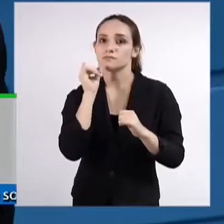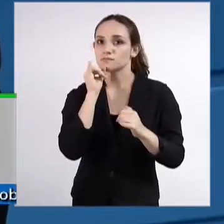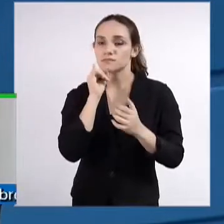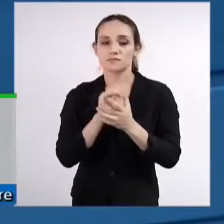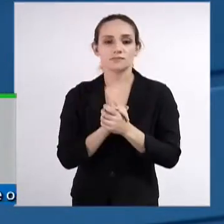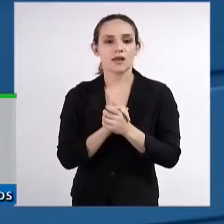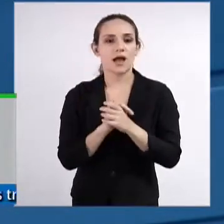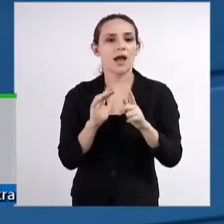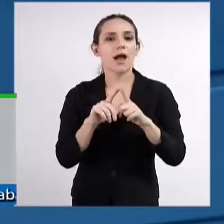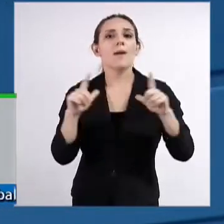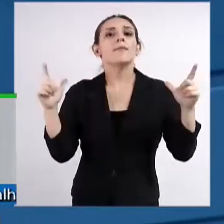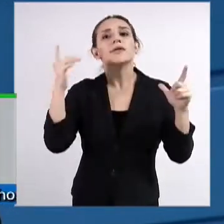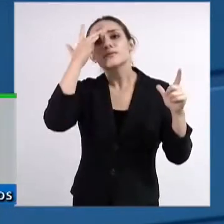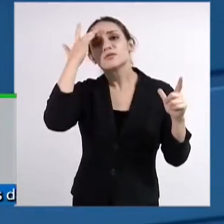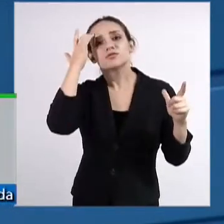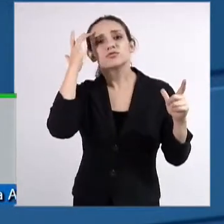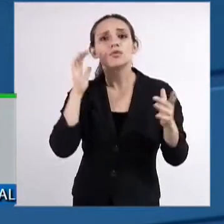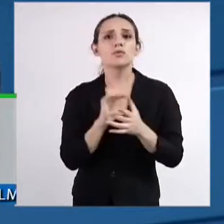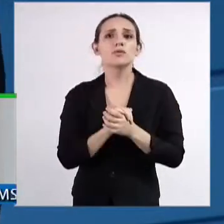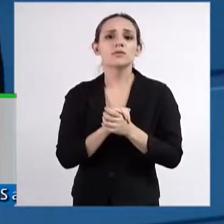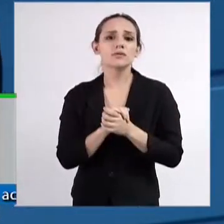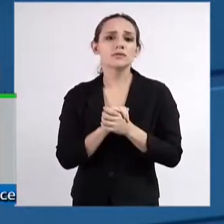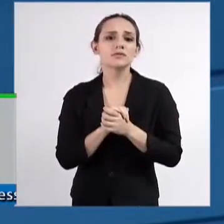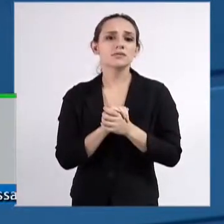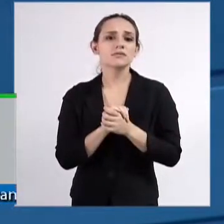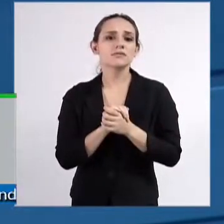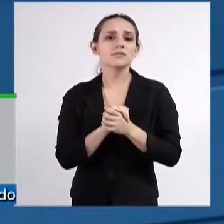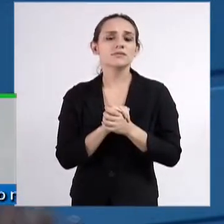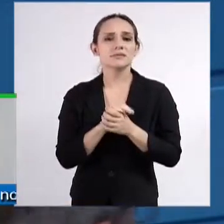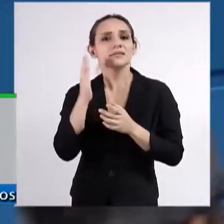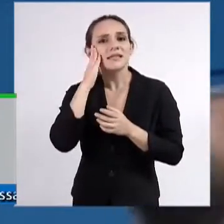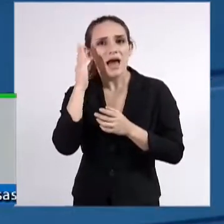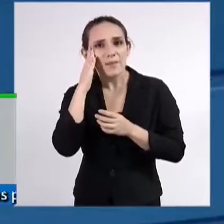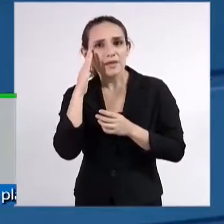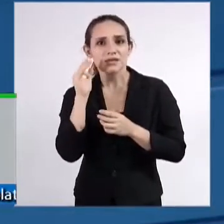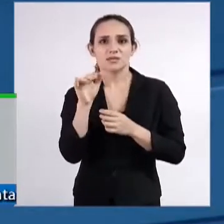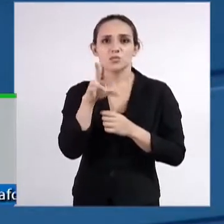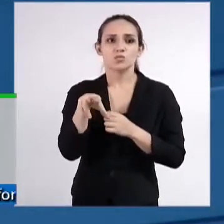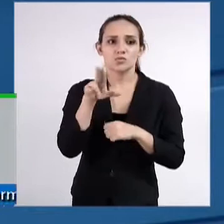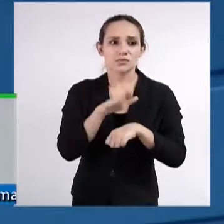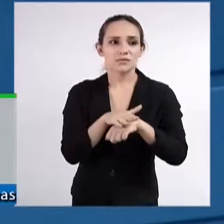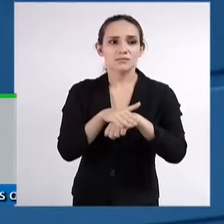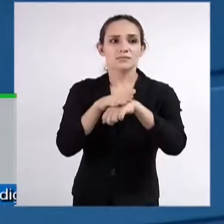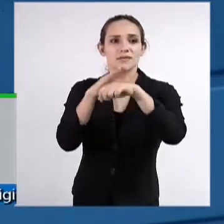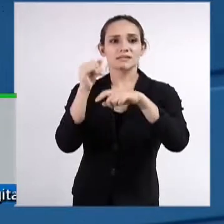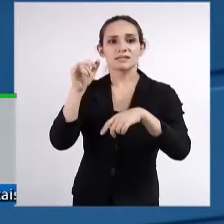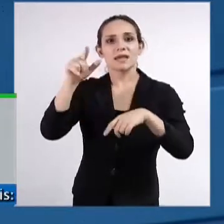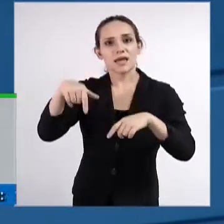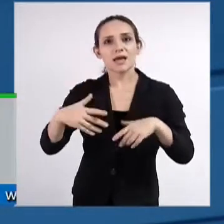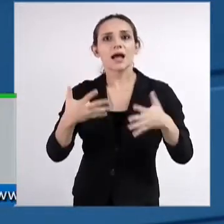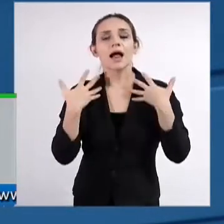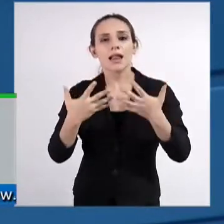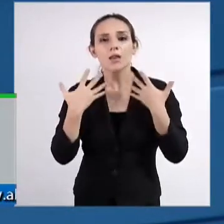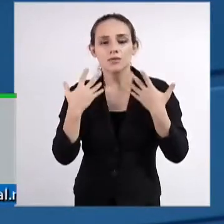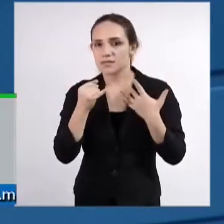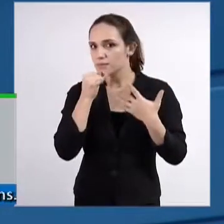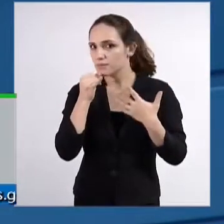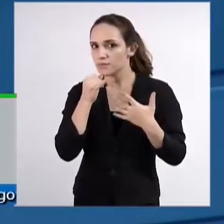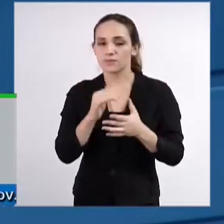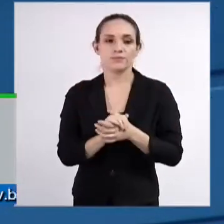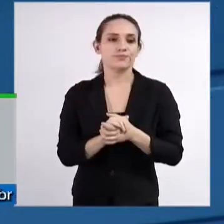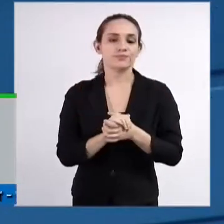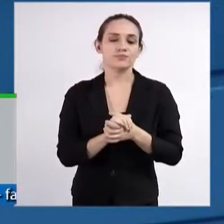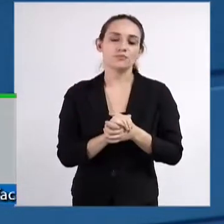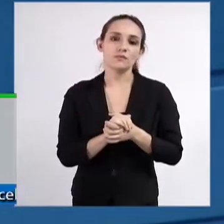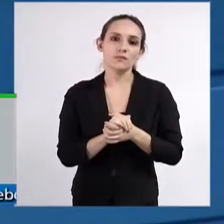dos eletrodomésticos dele, possui uma variação no consumo em razão do calor. Quer dizer, não importa que